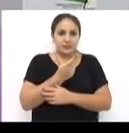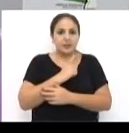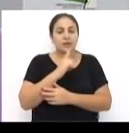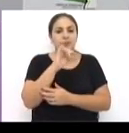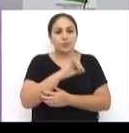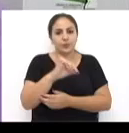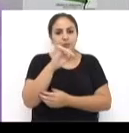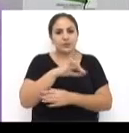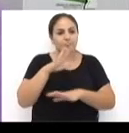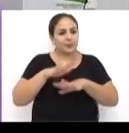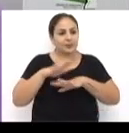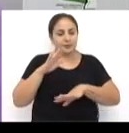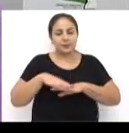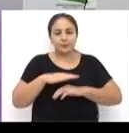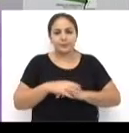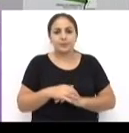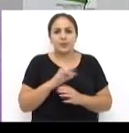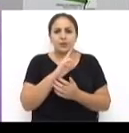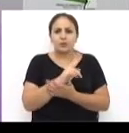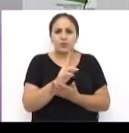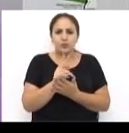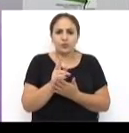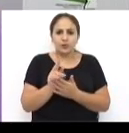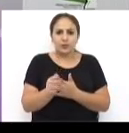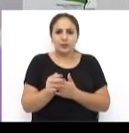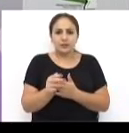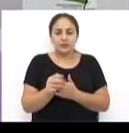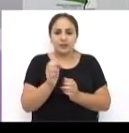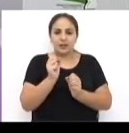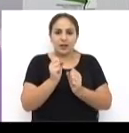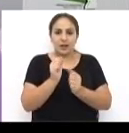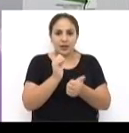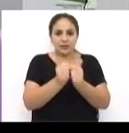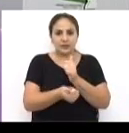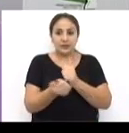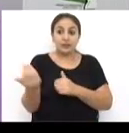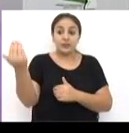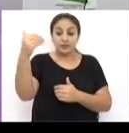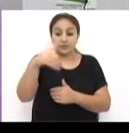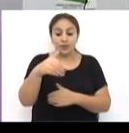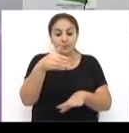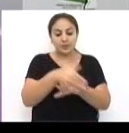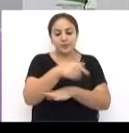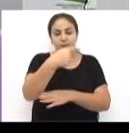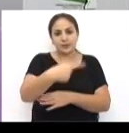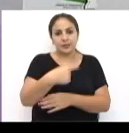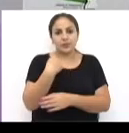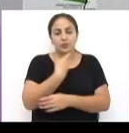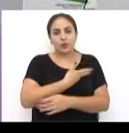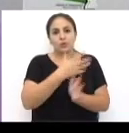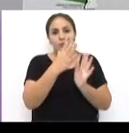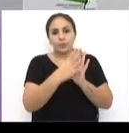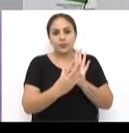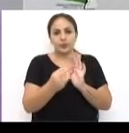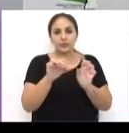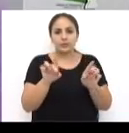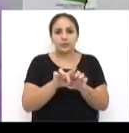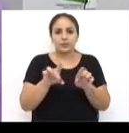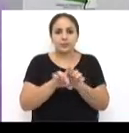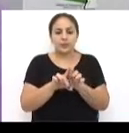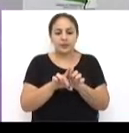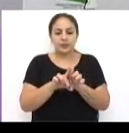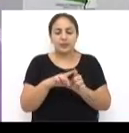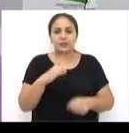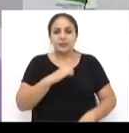se destacando cada vez mais. Vários atletas vêm de outros municípios participar aqui. Então nós podemos dar esse exemplo também,